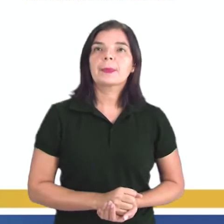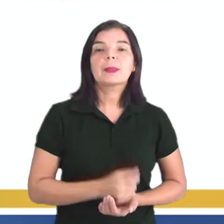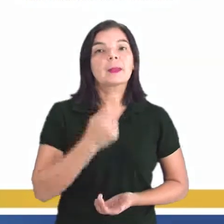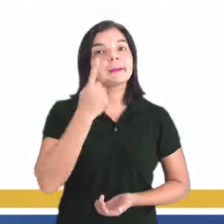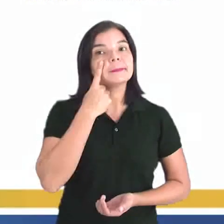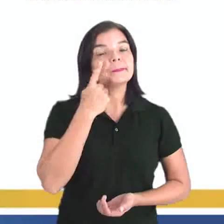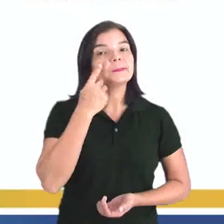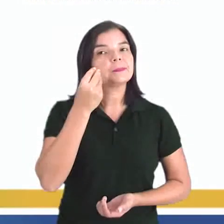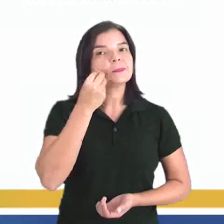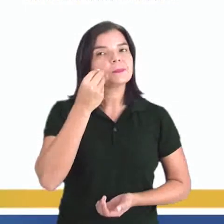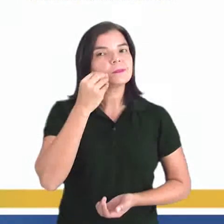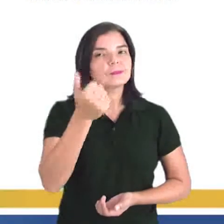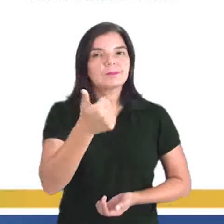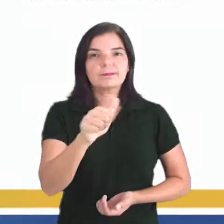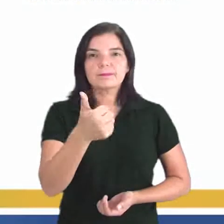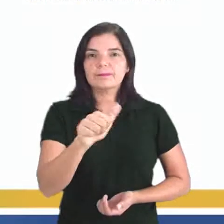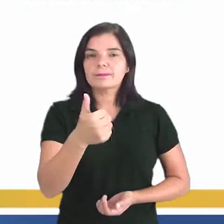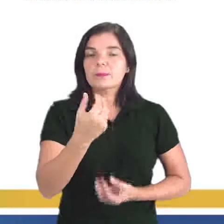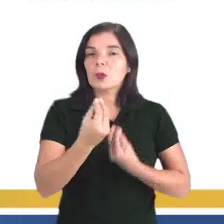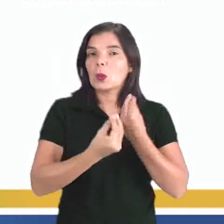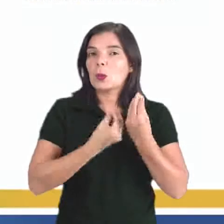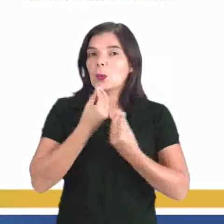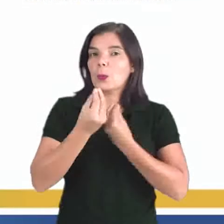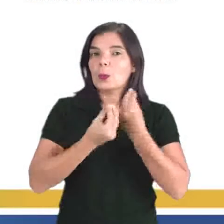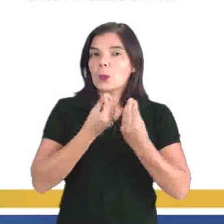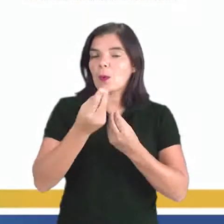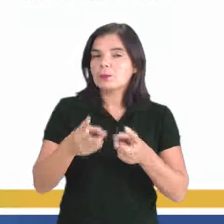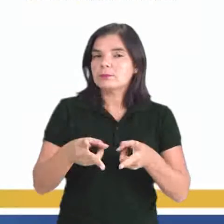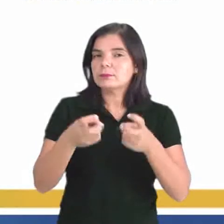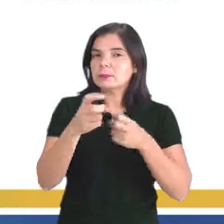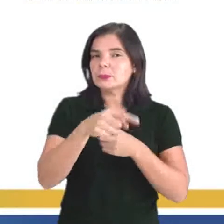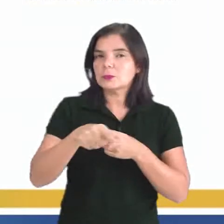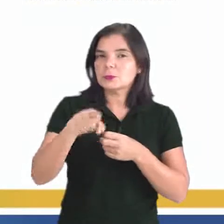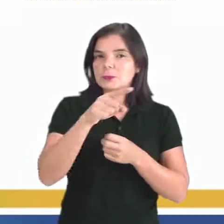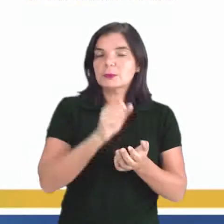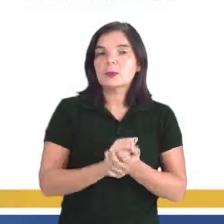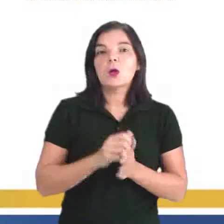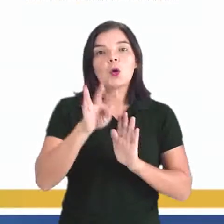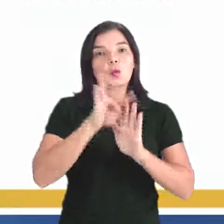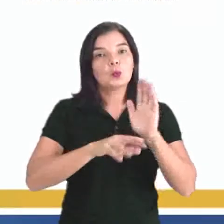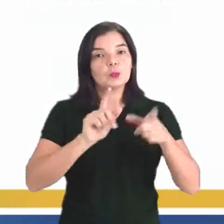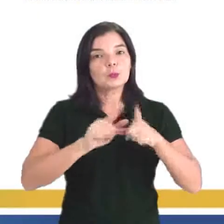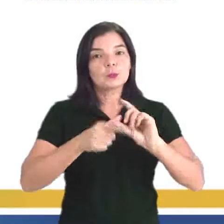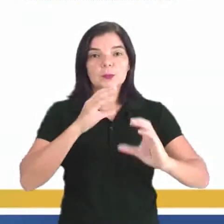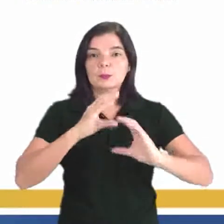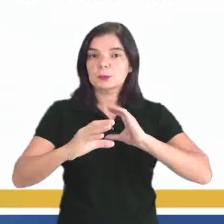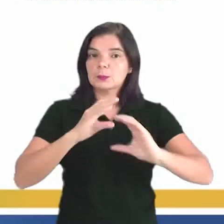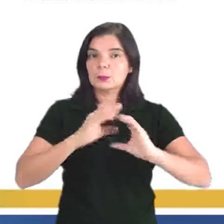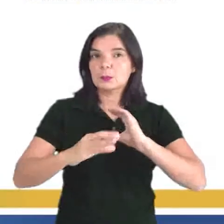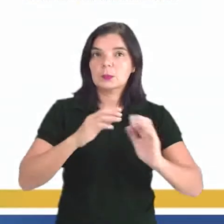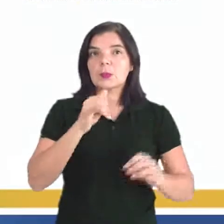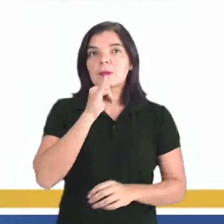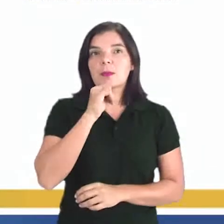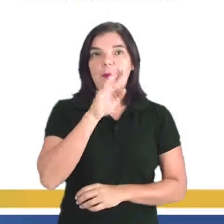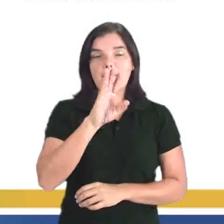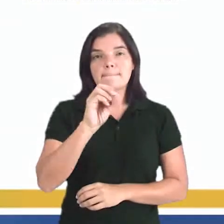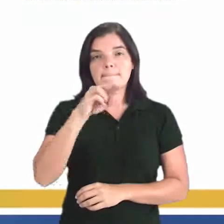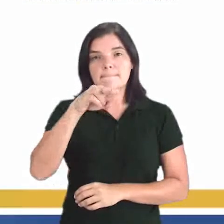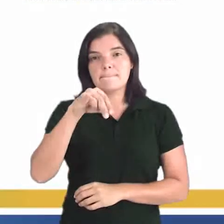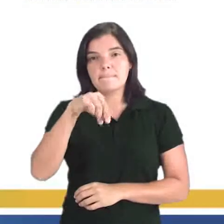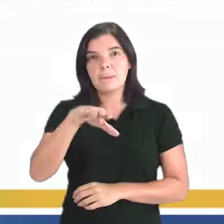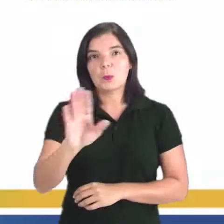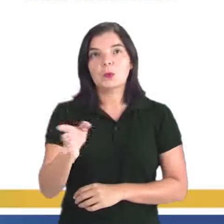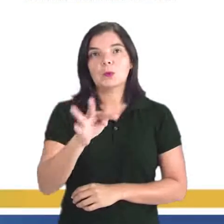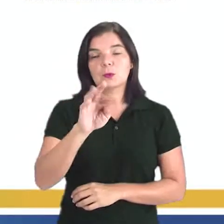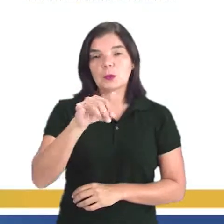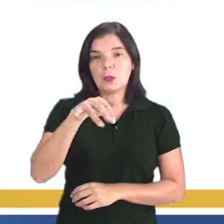Vamos agora tentar fazer uma avaliação aí de como está a percepção de vocês. Eu trouxe a letra de uma música da Bonnie Tyler, que é Total